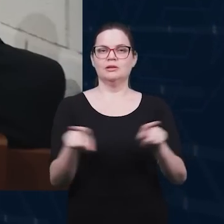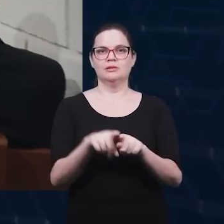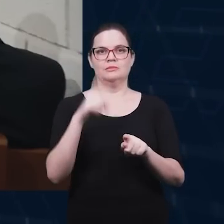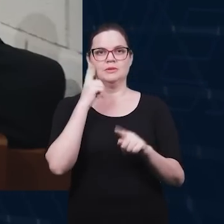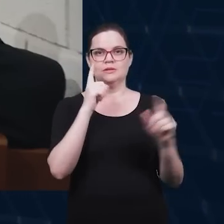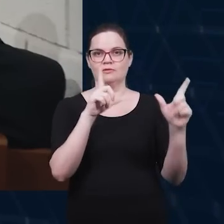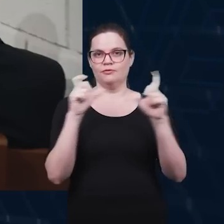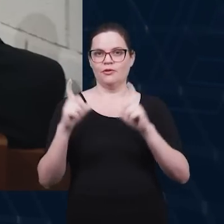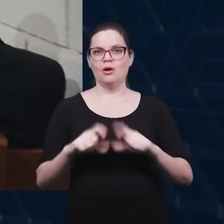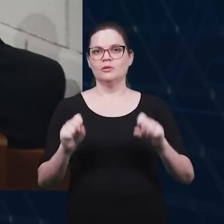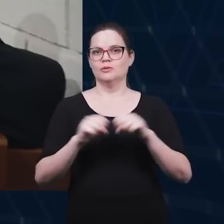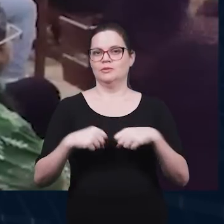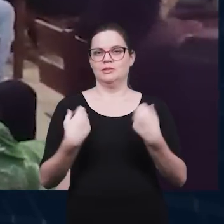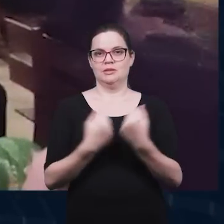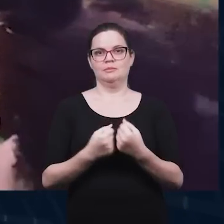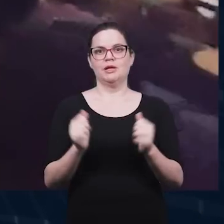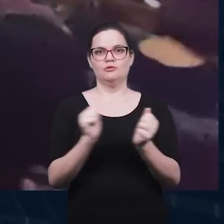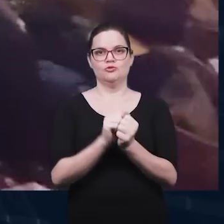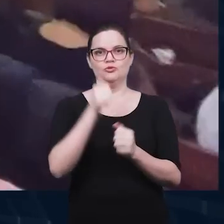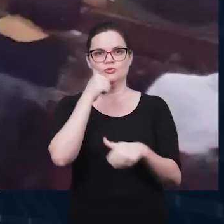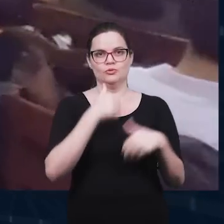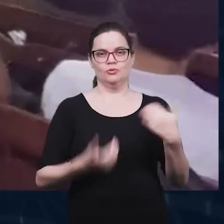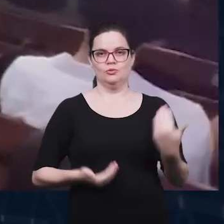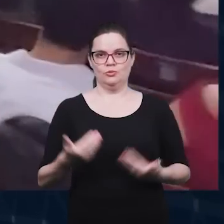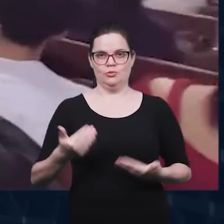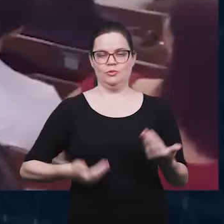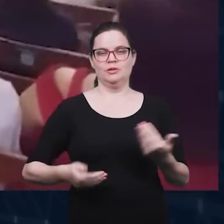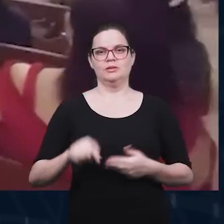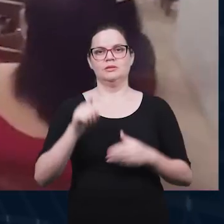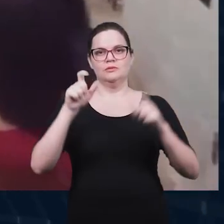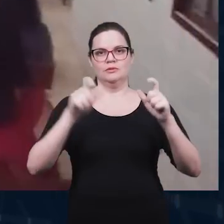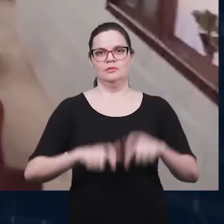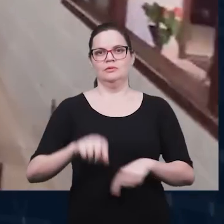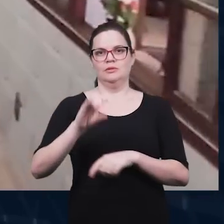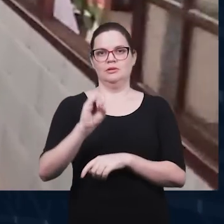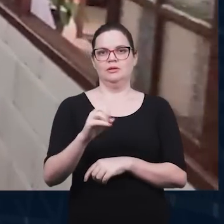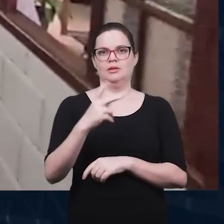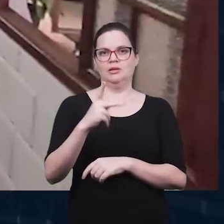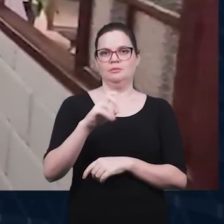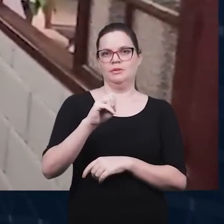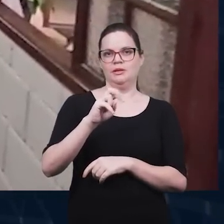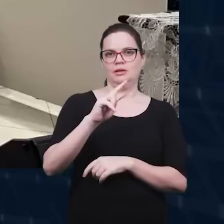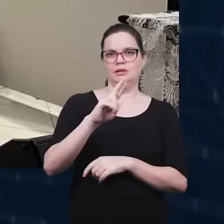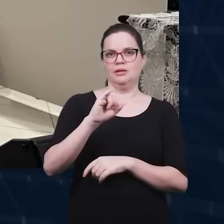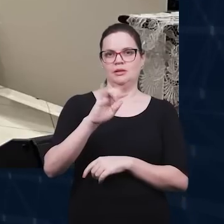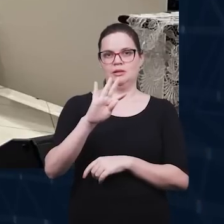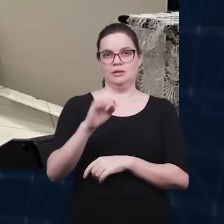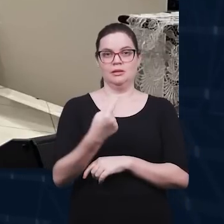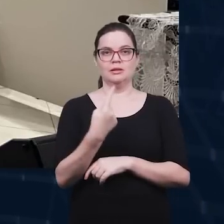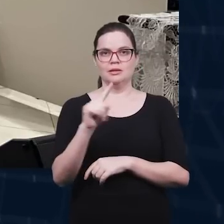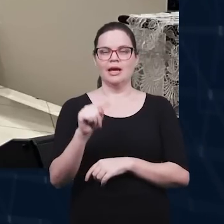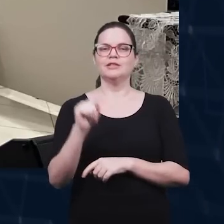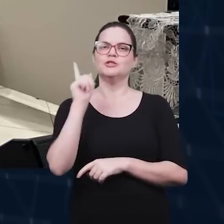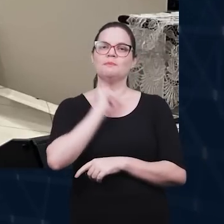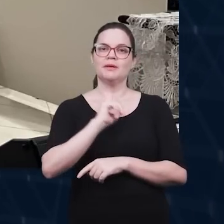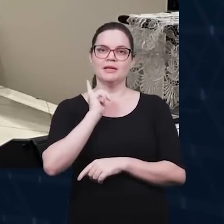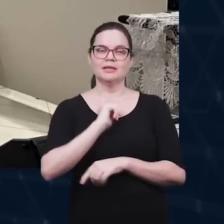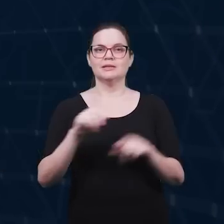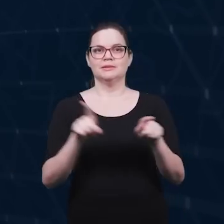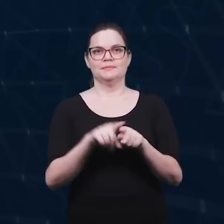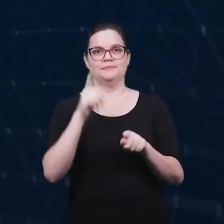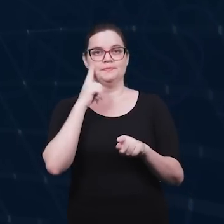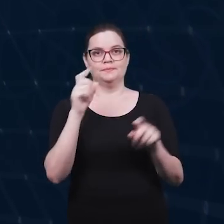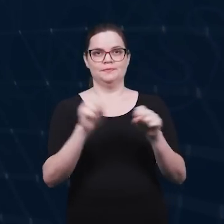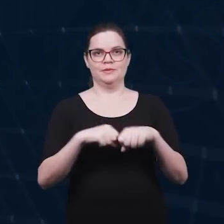mini seminário com as servas na igreja de Marli, em Ibirité, Minas Gerais. As fotos agora do mini seminário